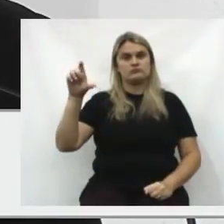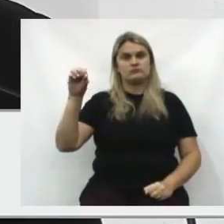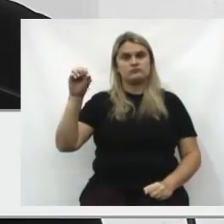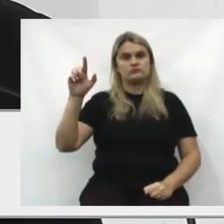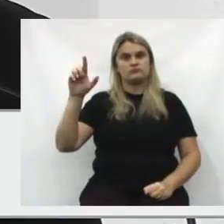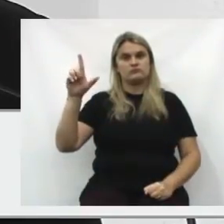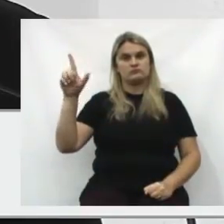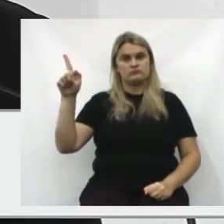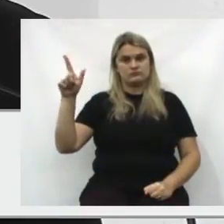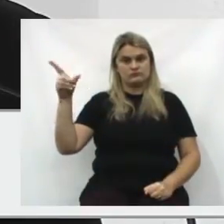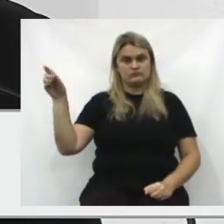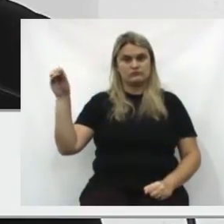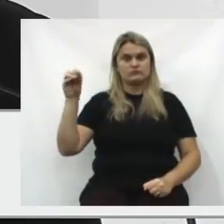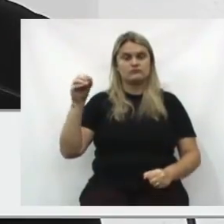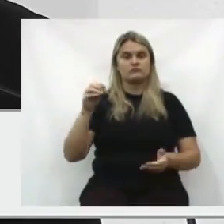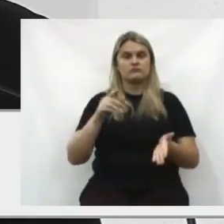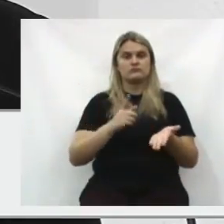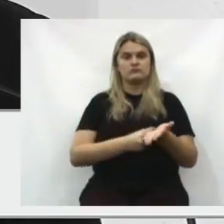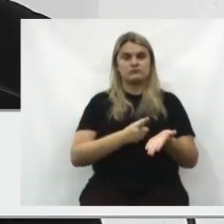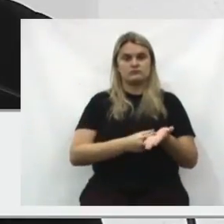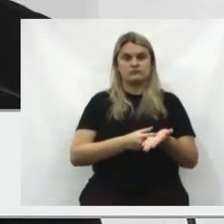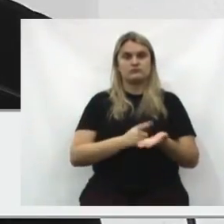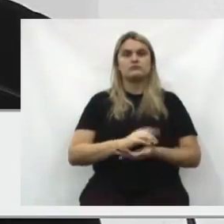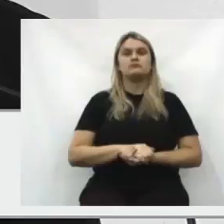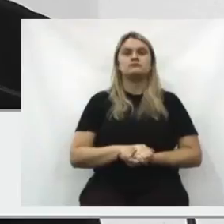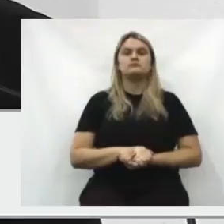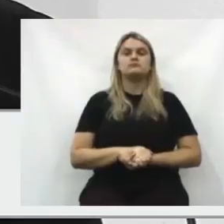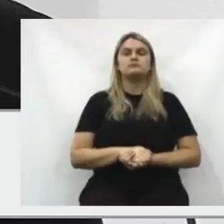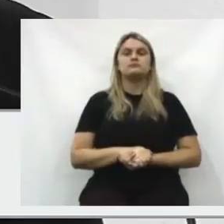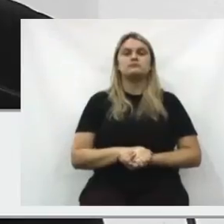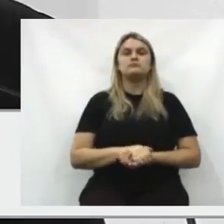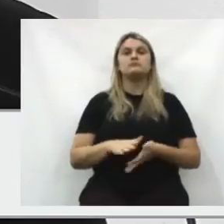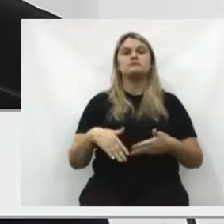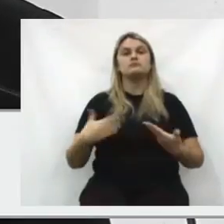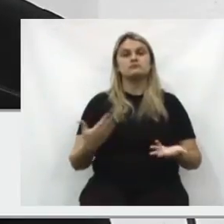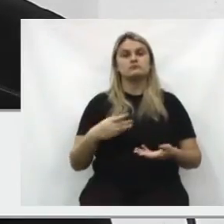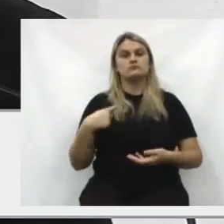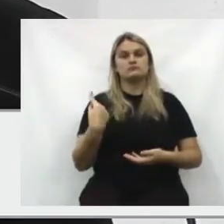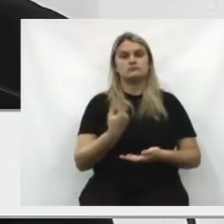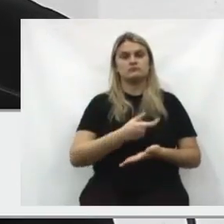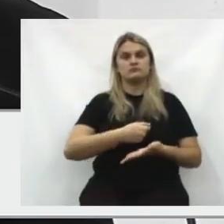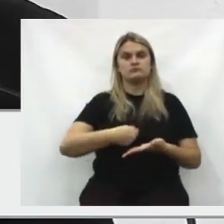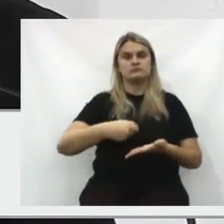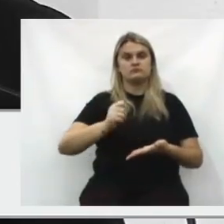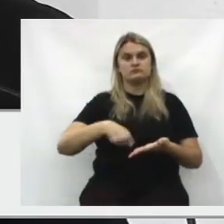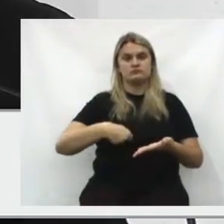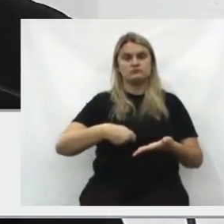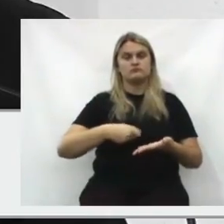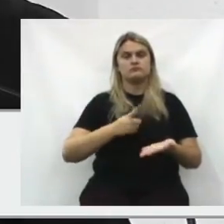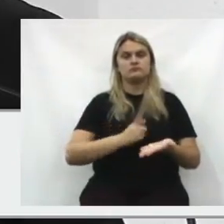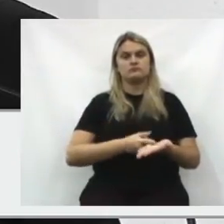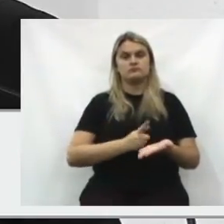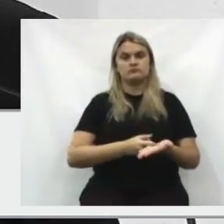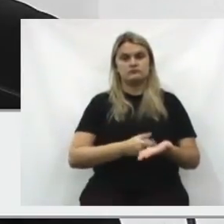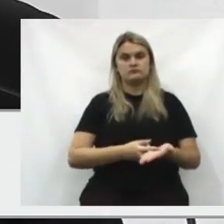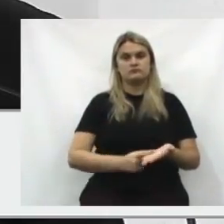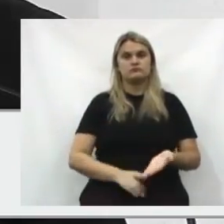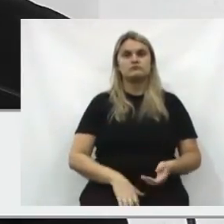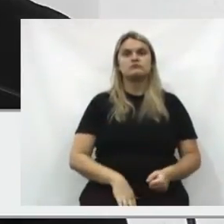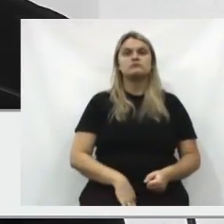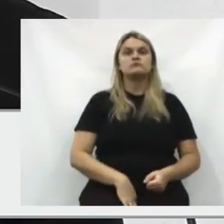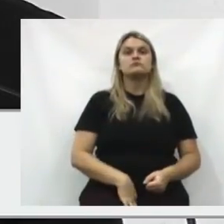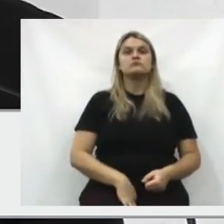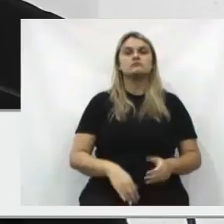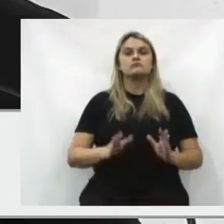do acordo, assim remetam-se os autos conclusos. Então, nós assinamos